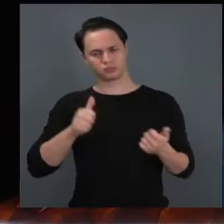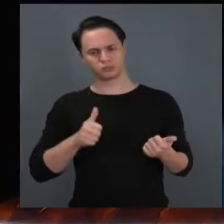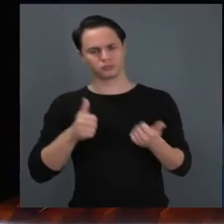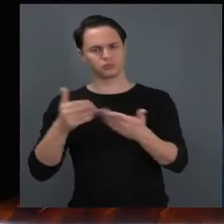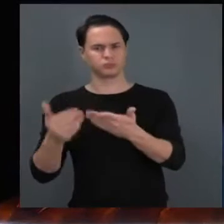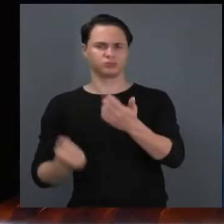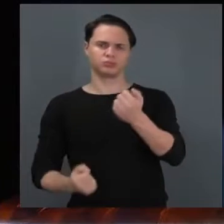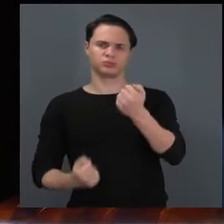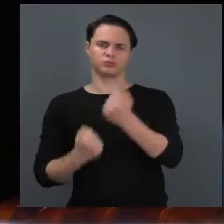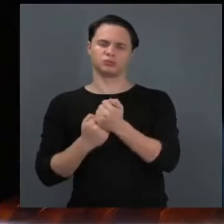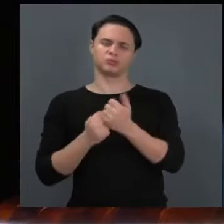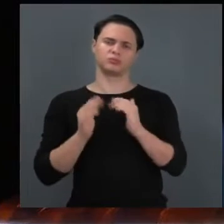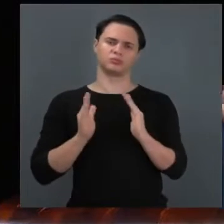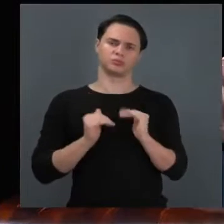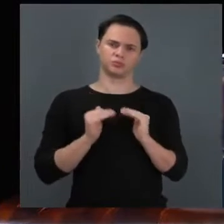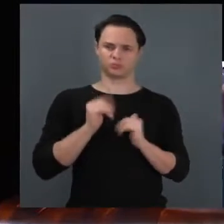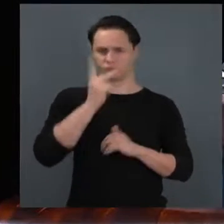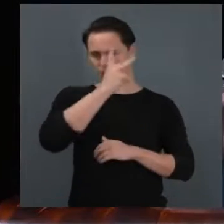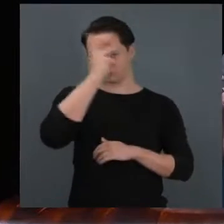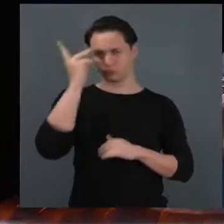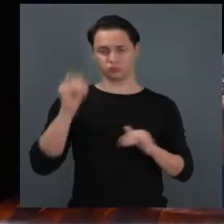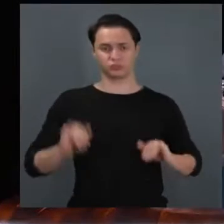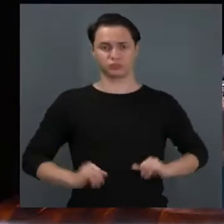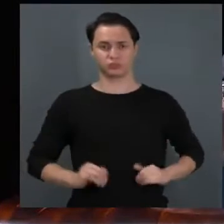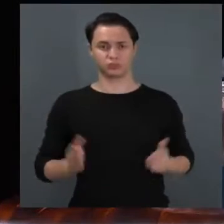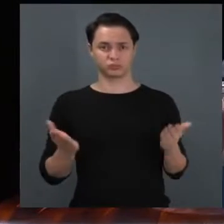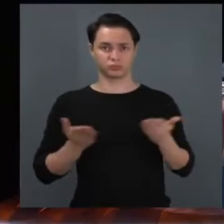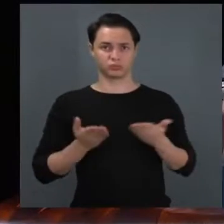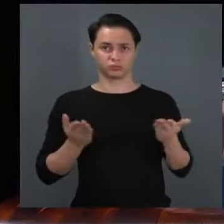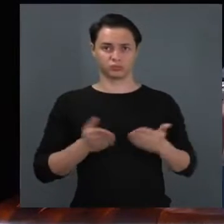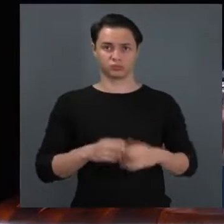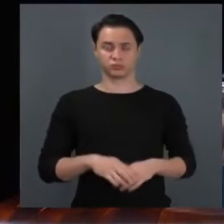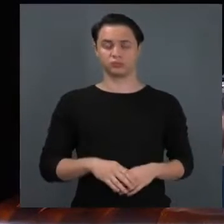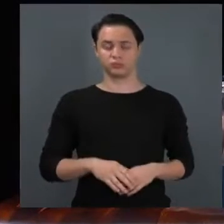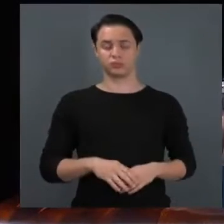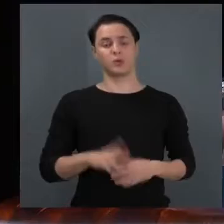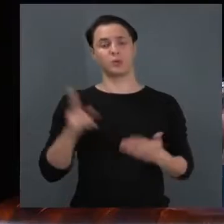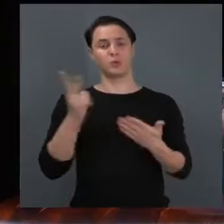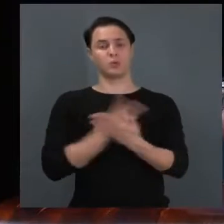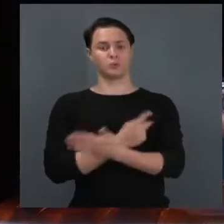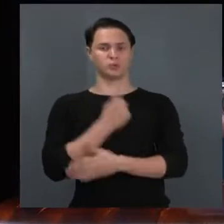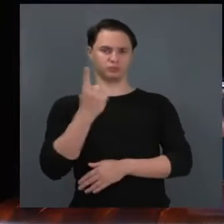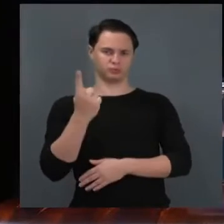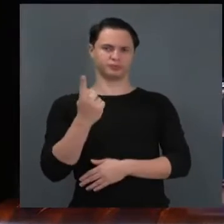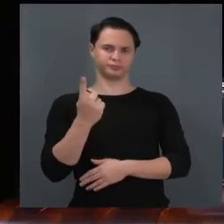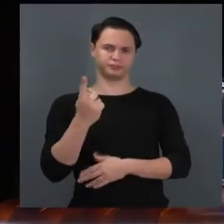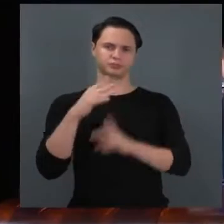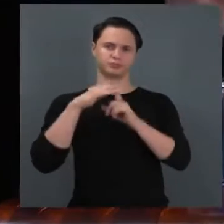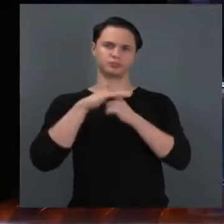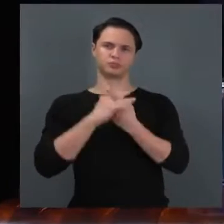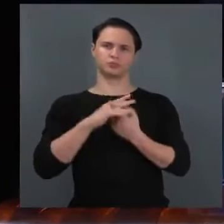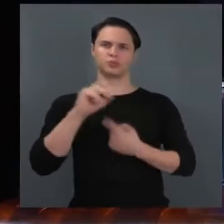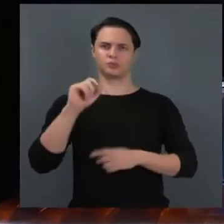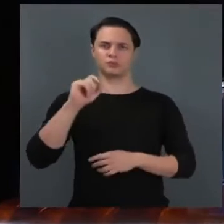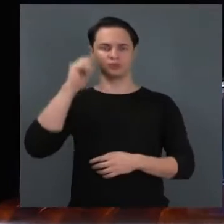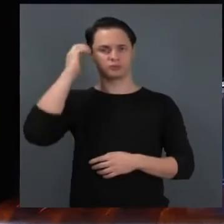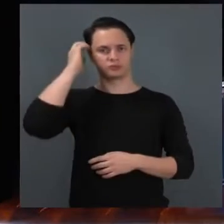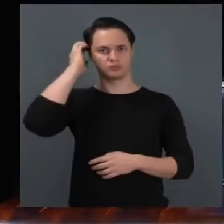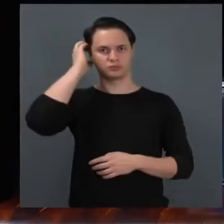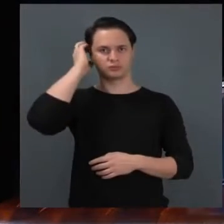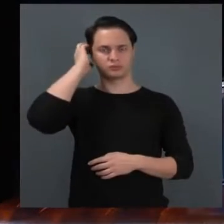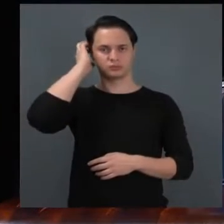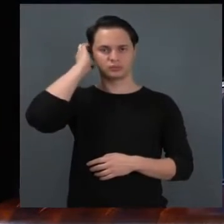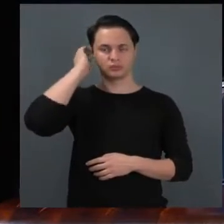auxílio e conforto aos afetados. Teve uma situação, presidente, em que motoqueiros, esses de